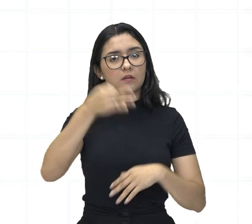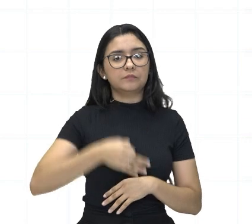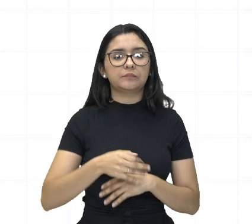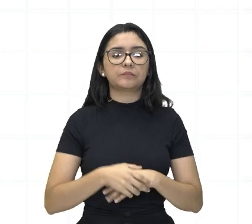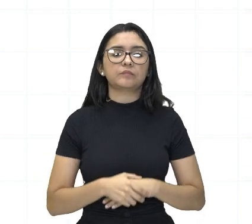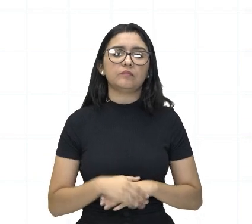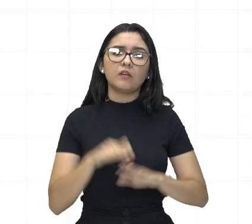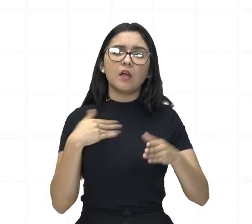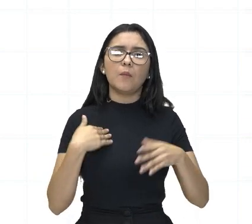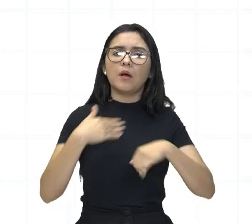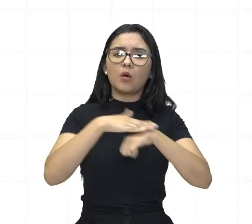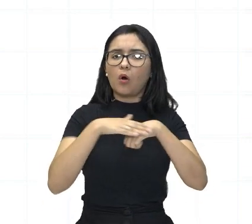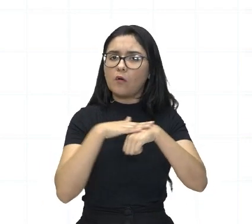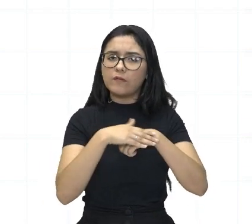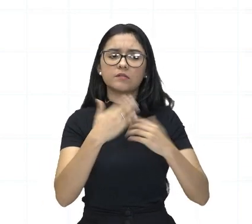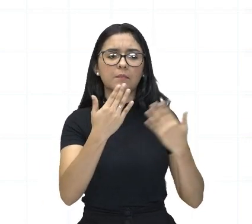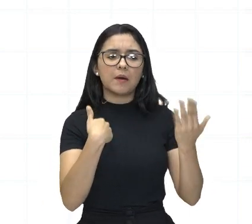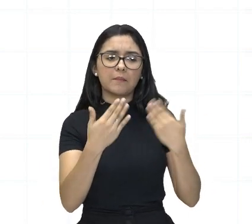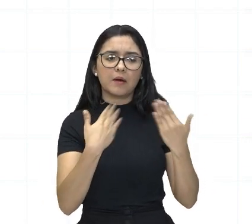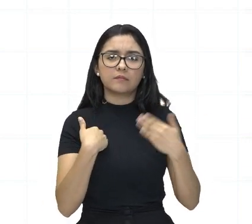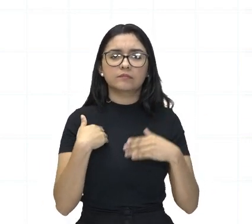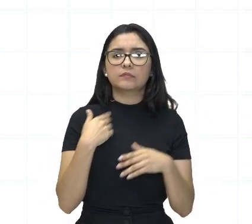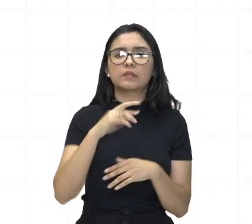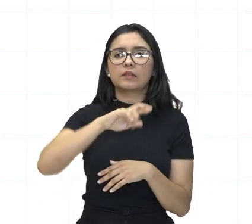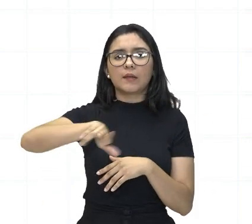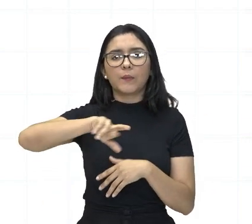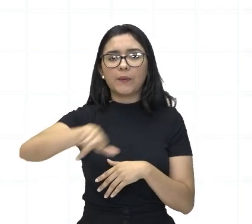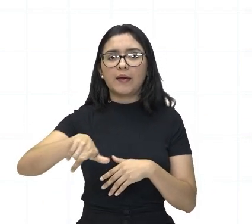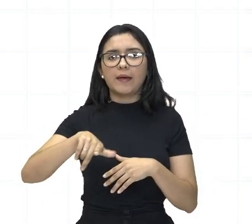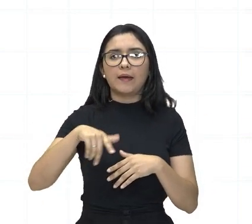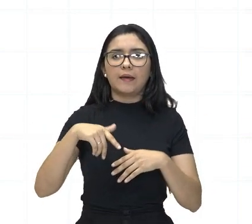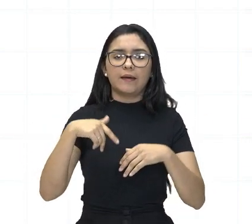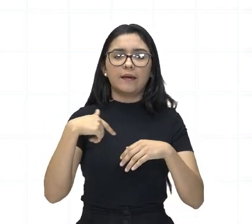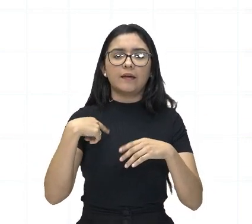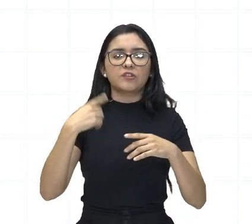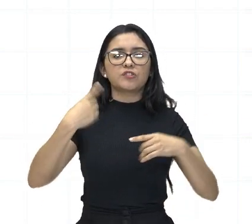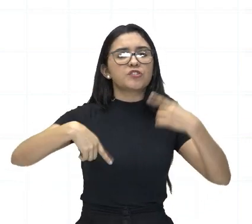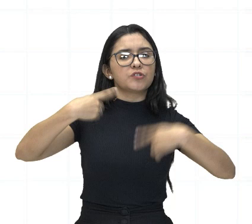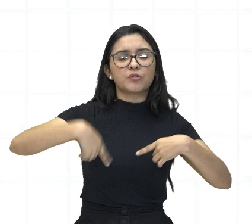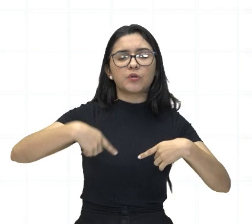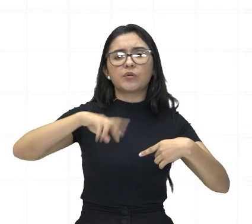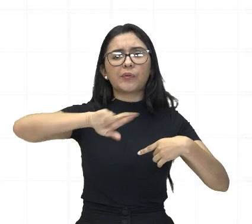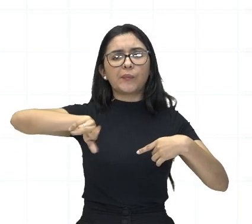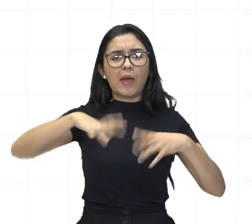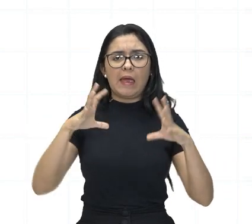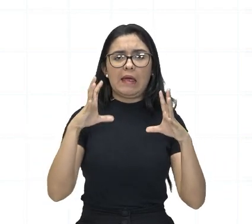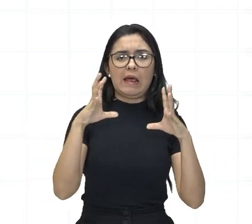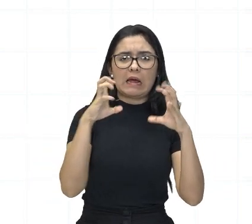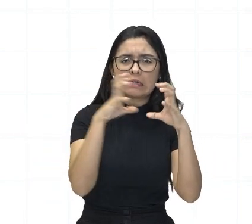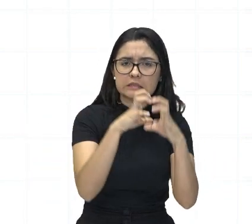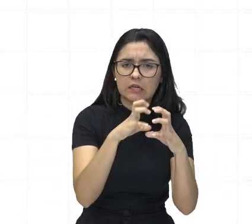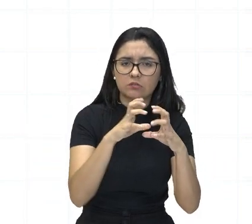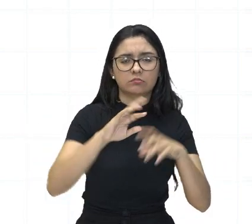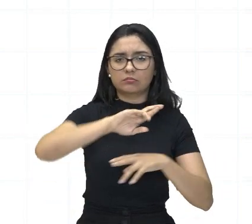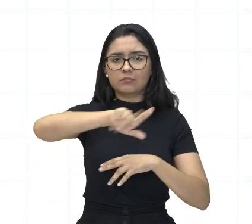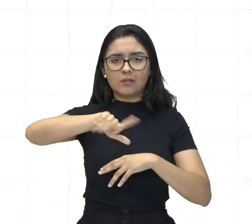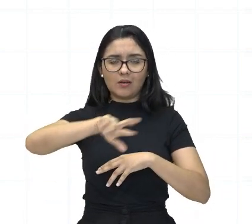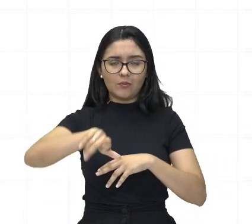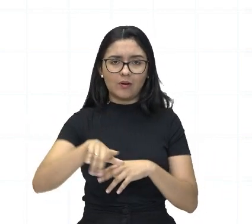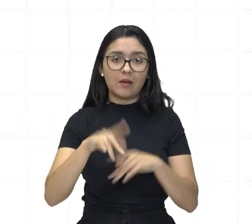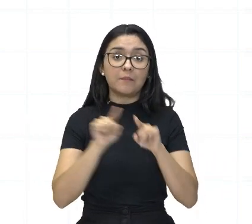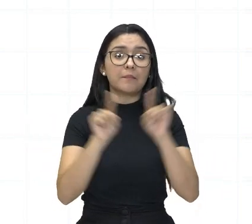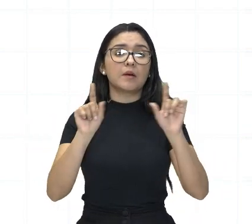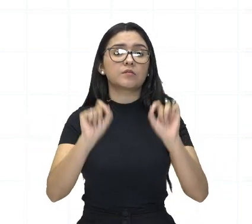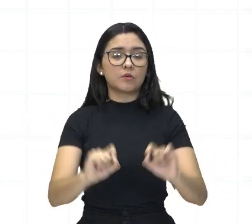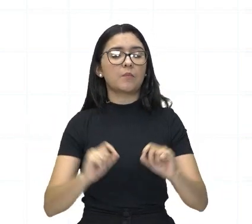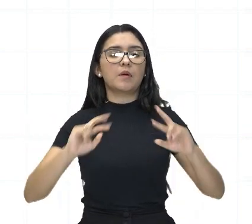falamos de conflituosa, não o conflito pegamos de discussão, de agressão, essa ideia, mas sim